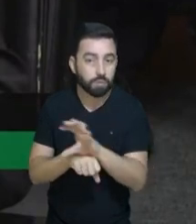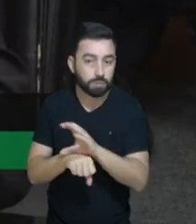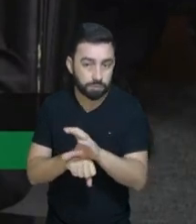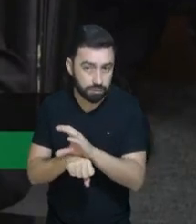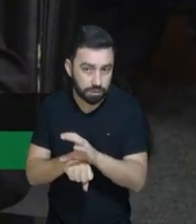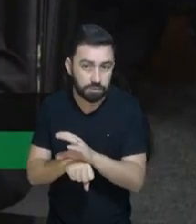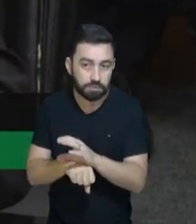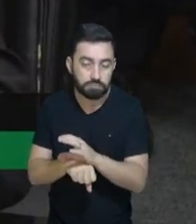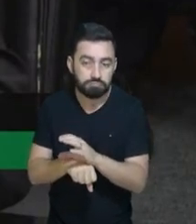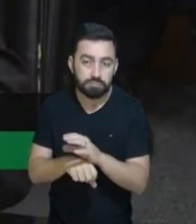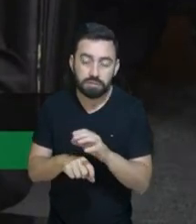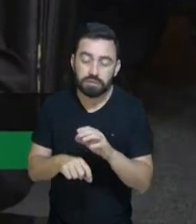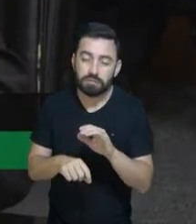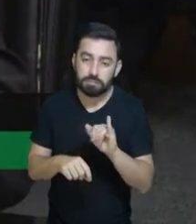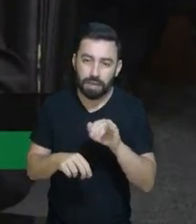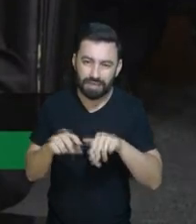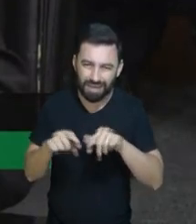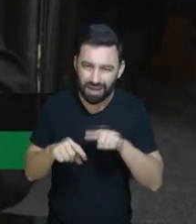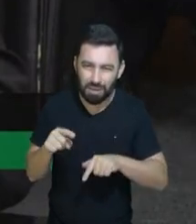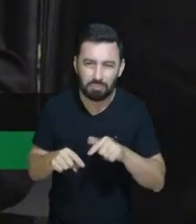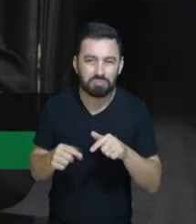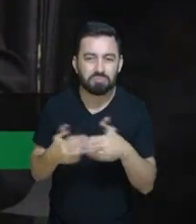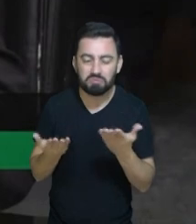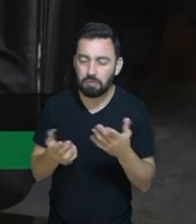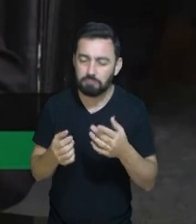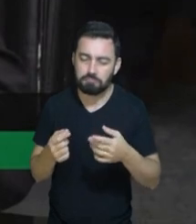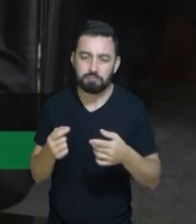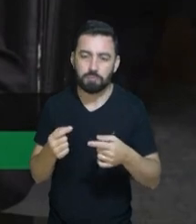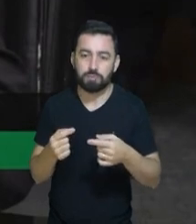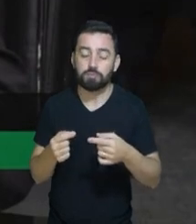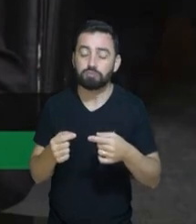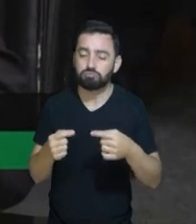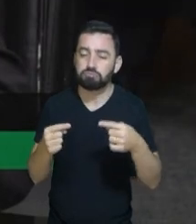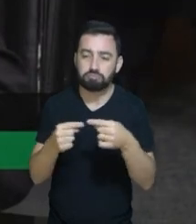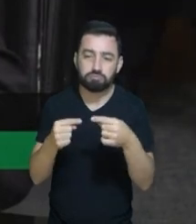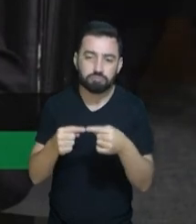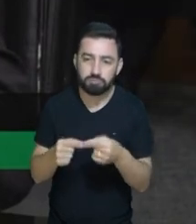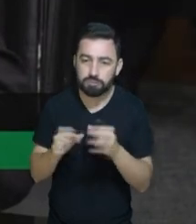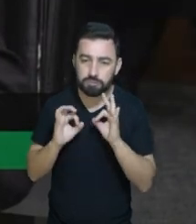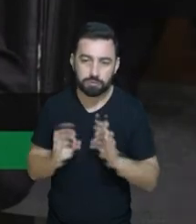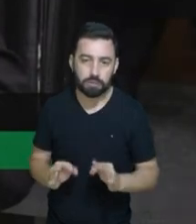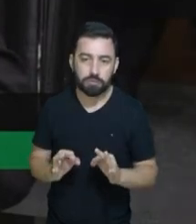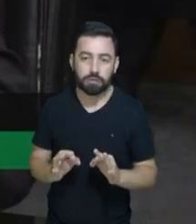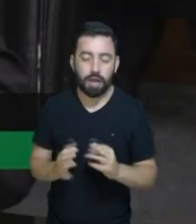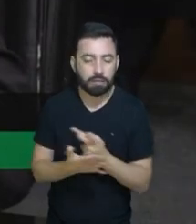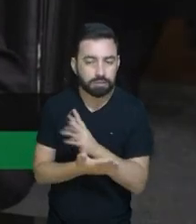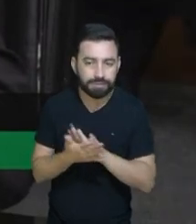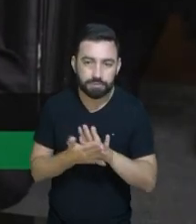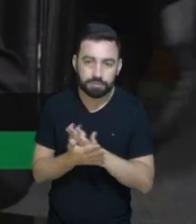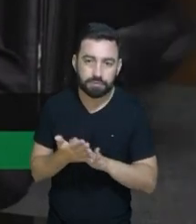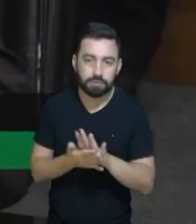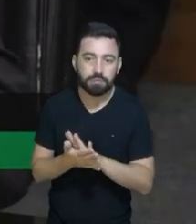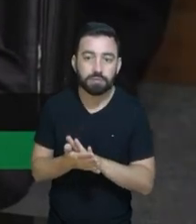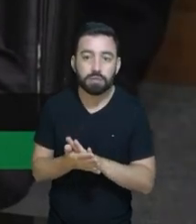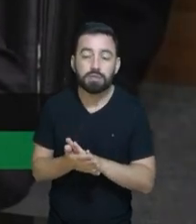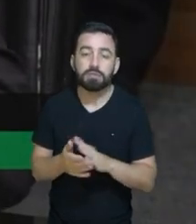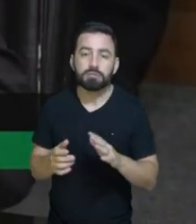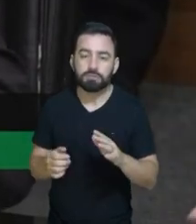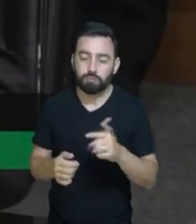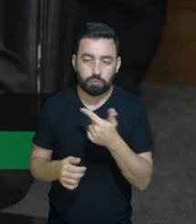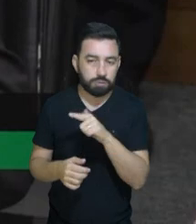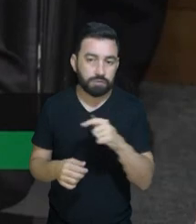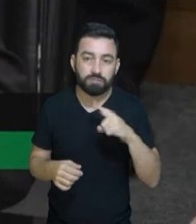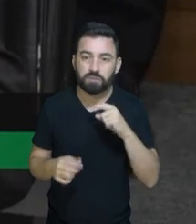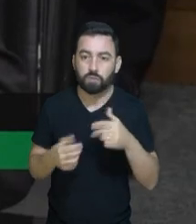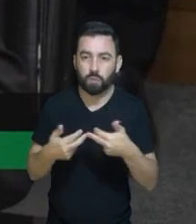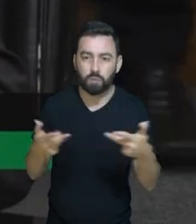material também não detectamos qualquer violação aos ttos da carta federal estadual portanto não há espécie de hipótese de vício de